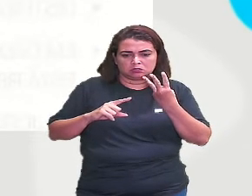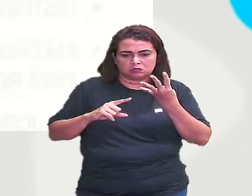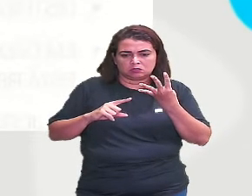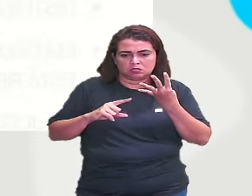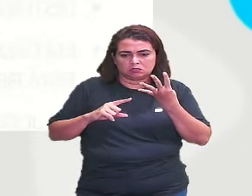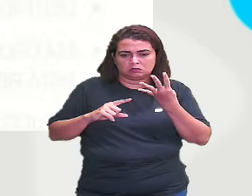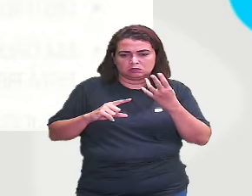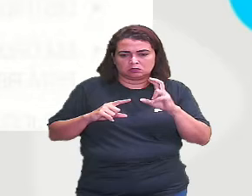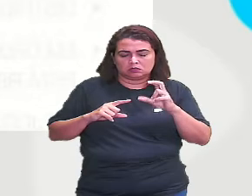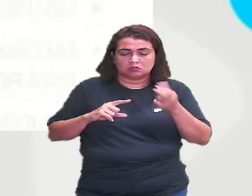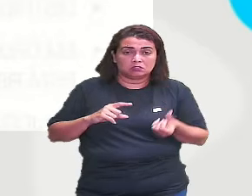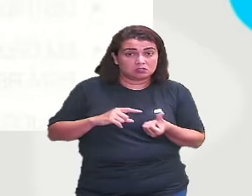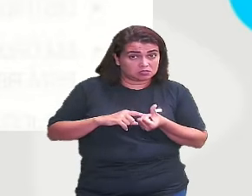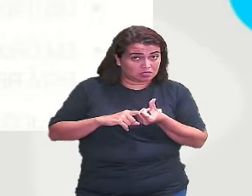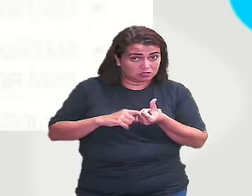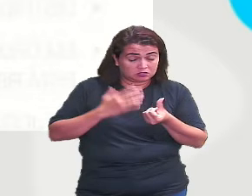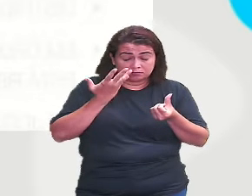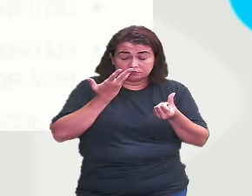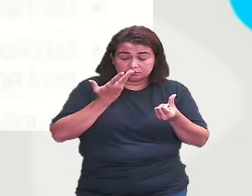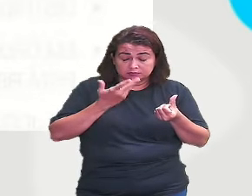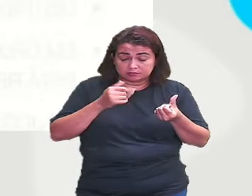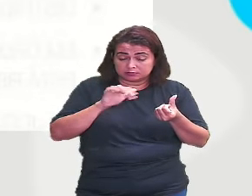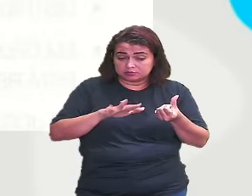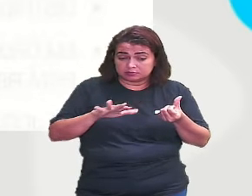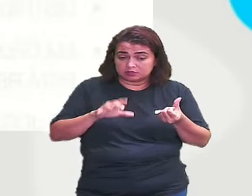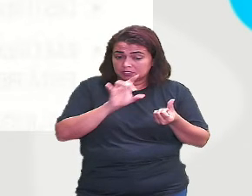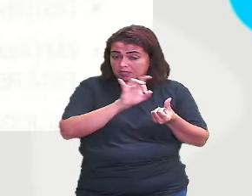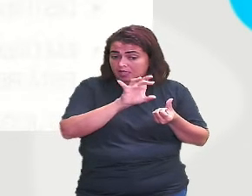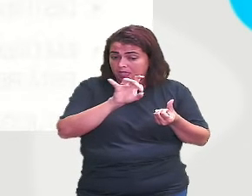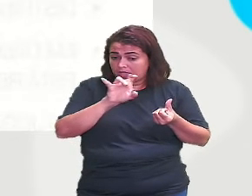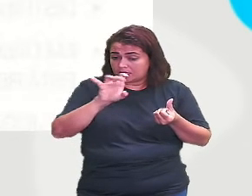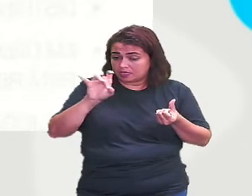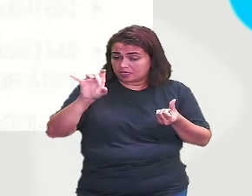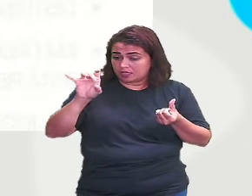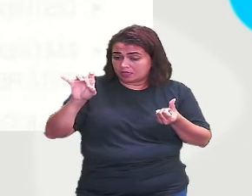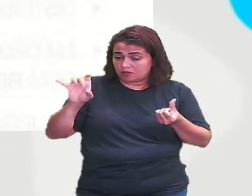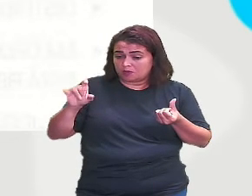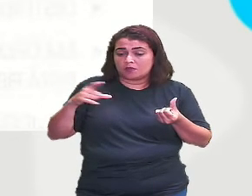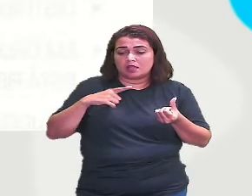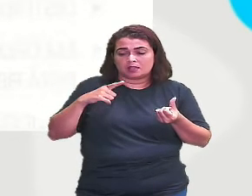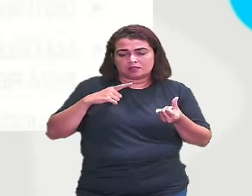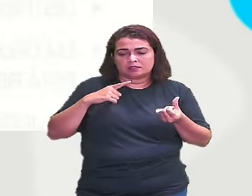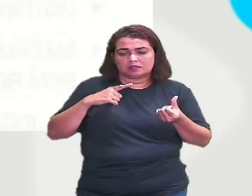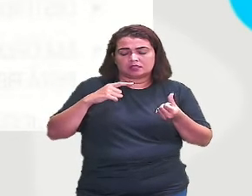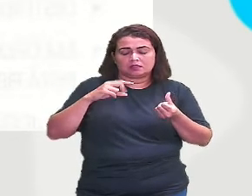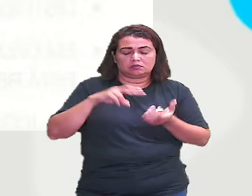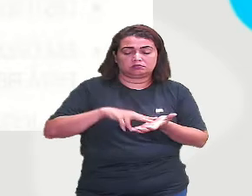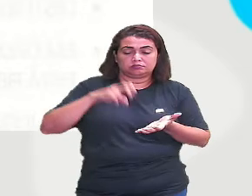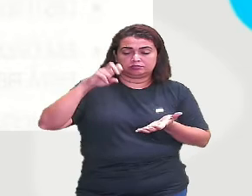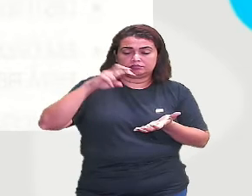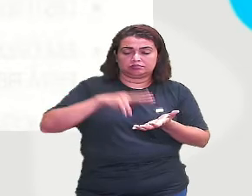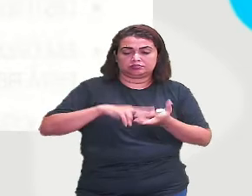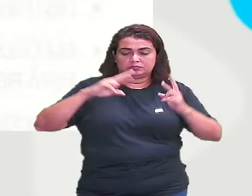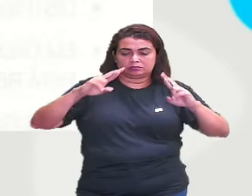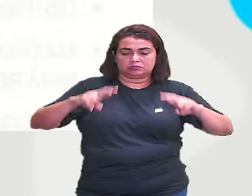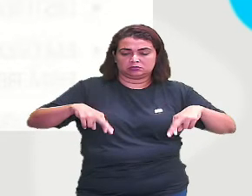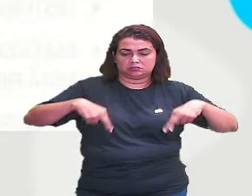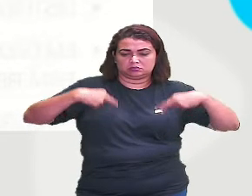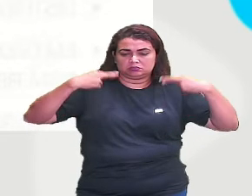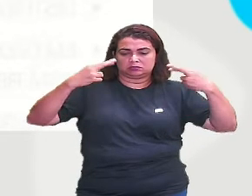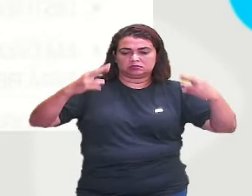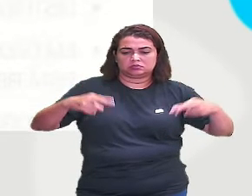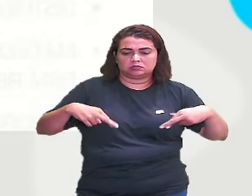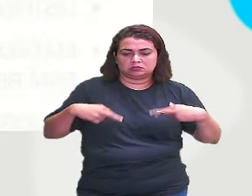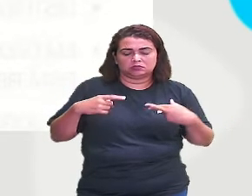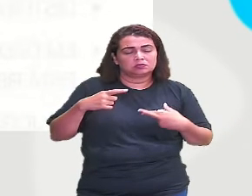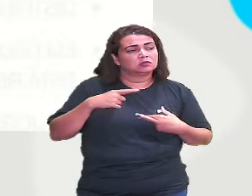tem 6 crianças. E cada uma das crianças está pulando uma corda.